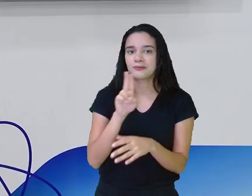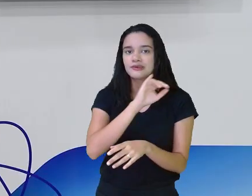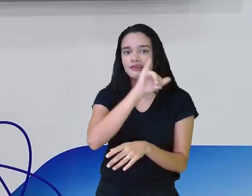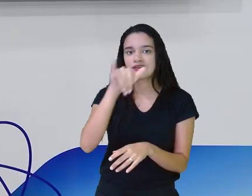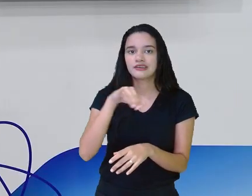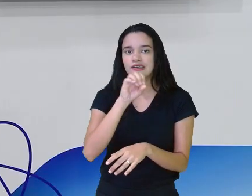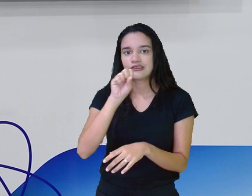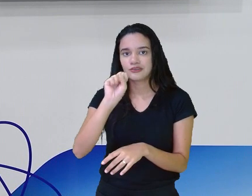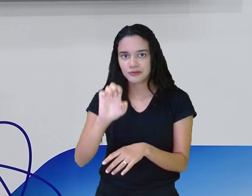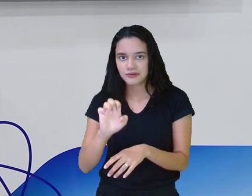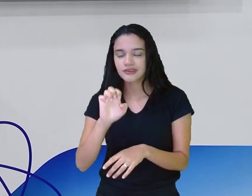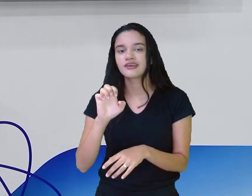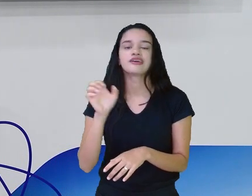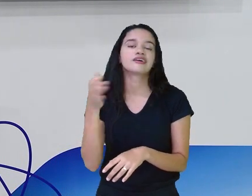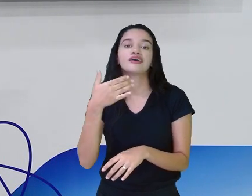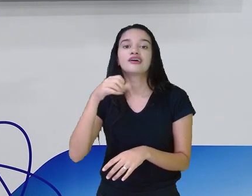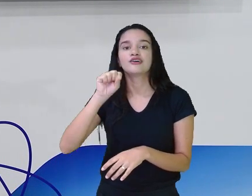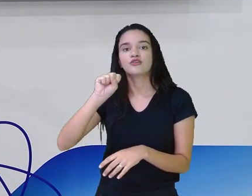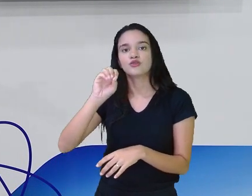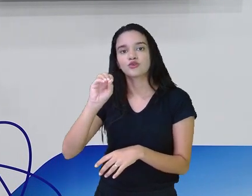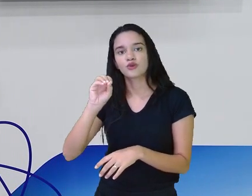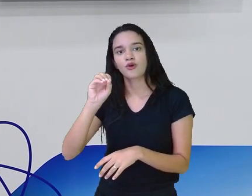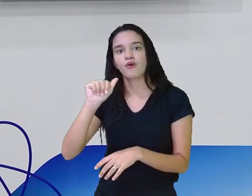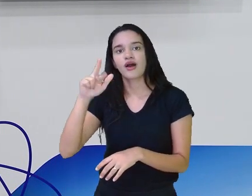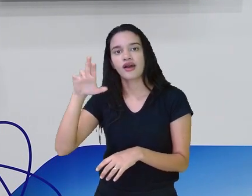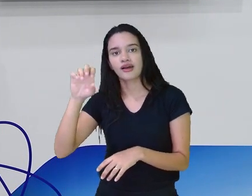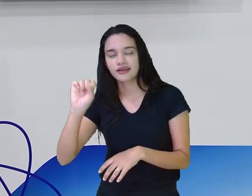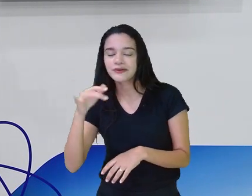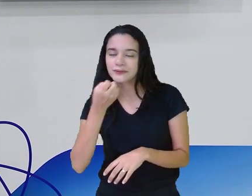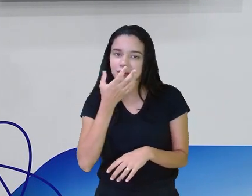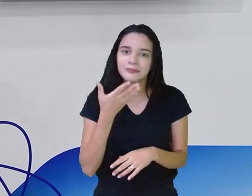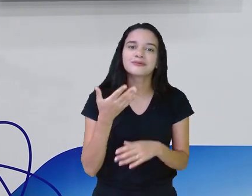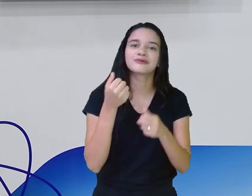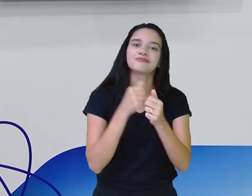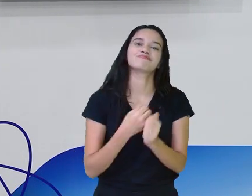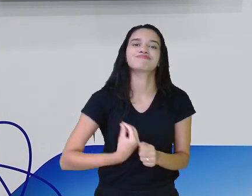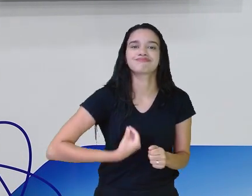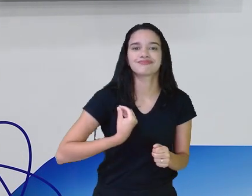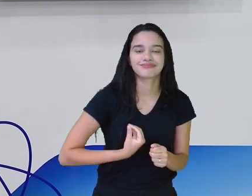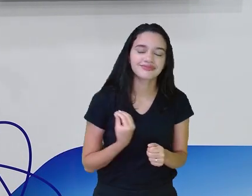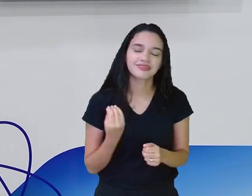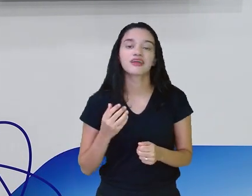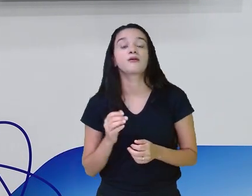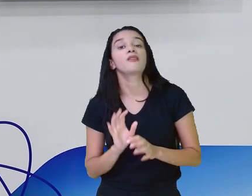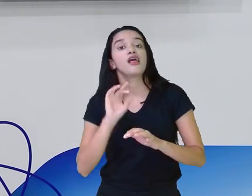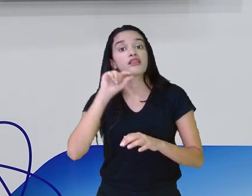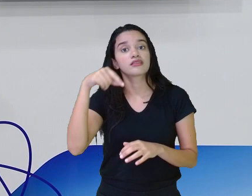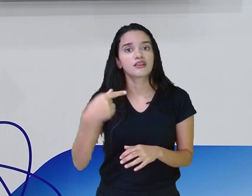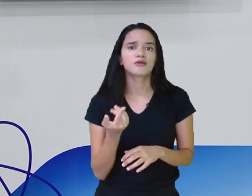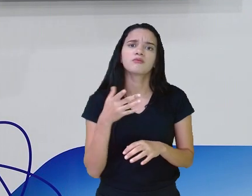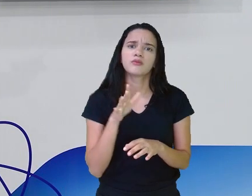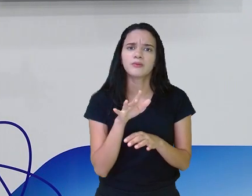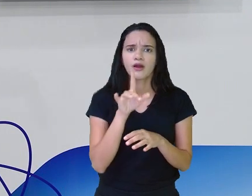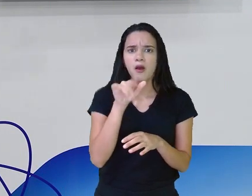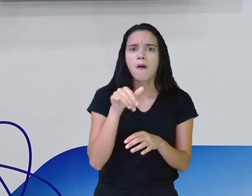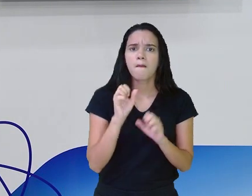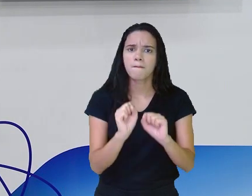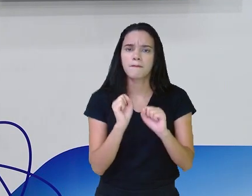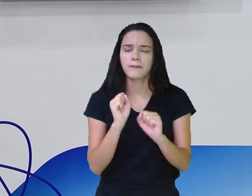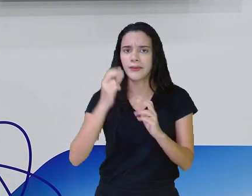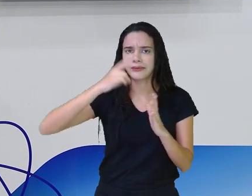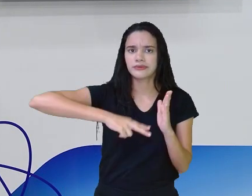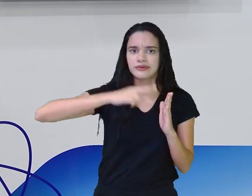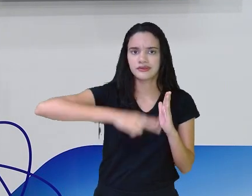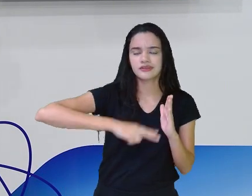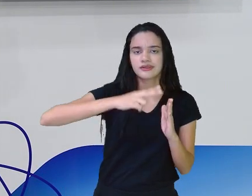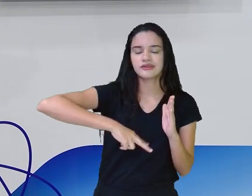ontem, então acho que ela gostou, né? Que ela voltou hoje. Muito bom, querida, ter você aqui. Então vamos continuar. Depois vocês podem conferir mais, ler essas obras,